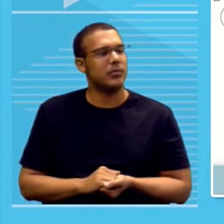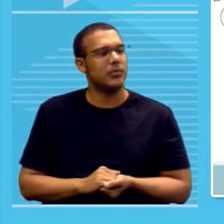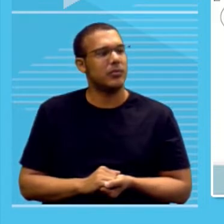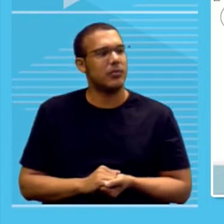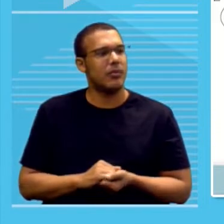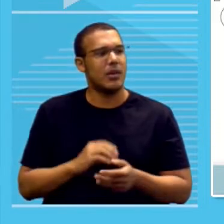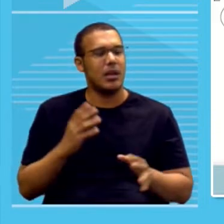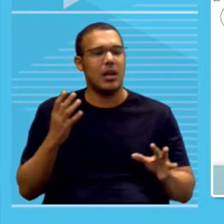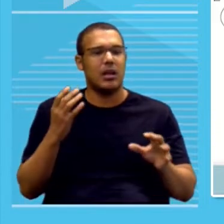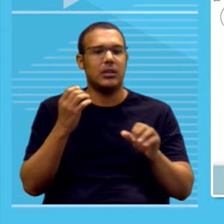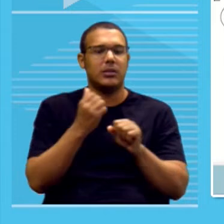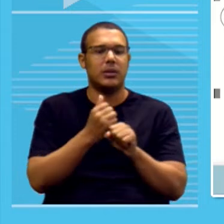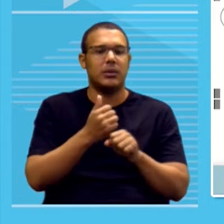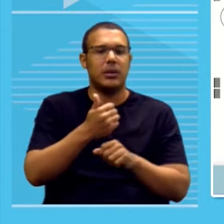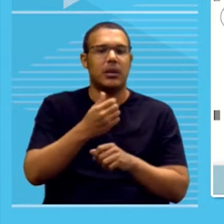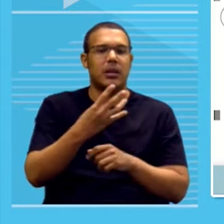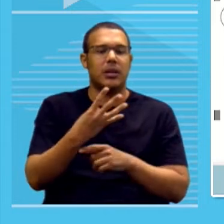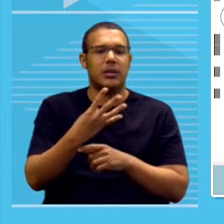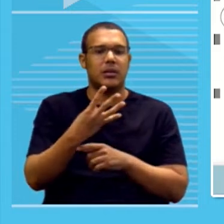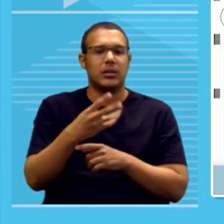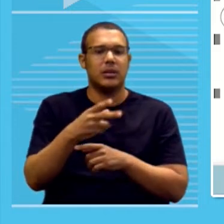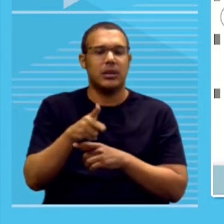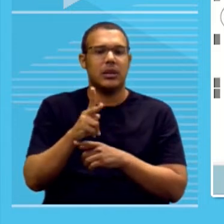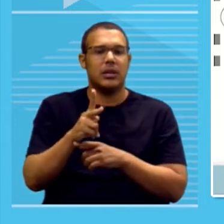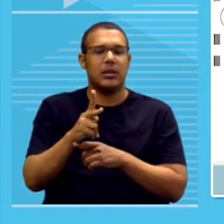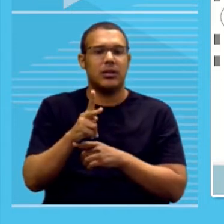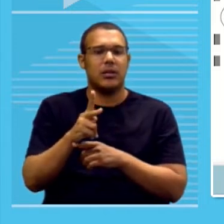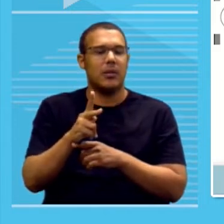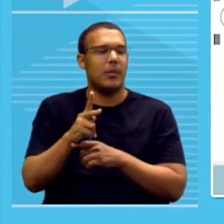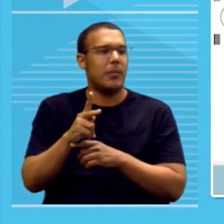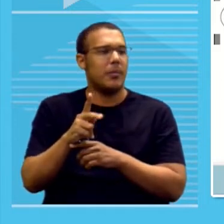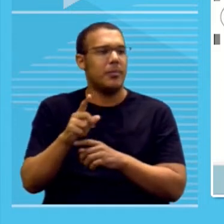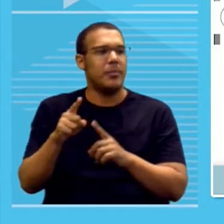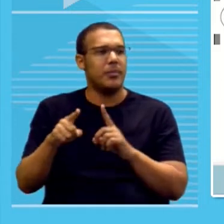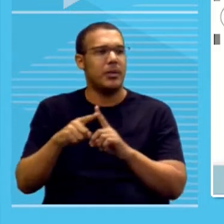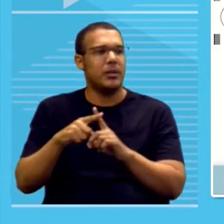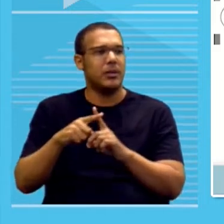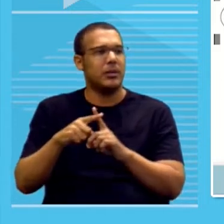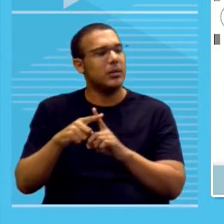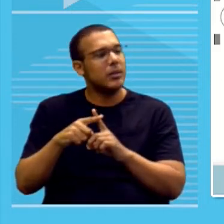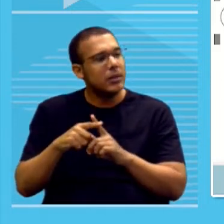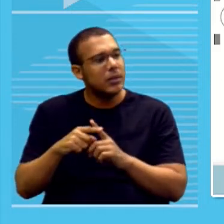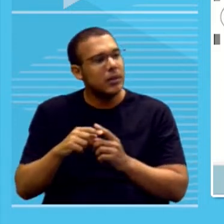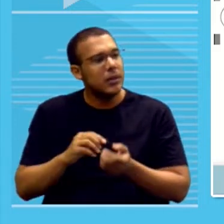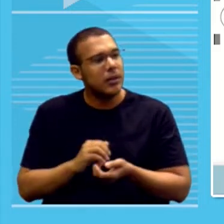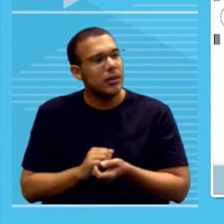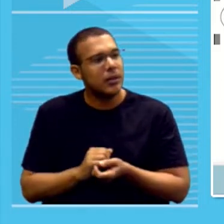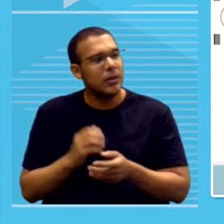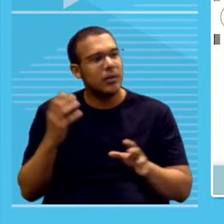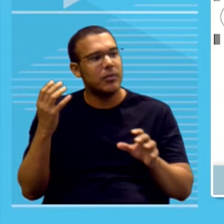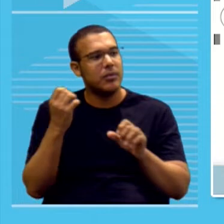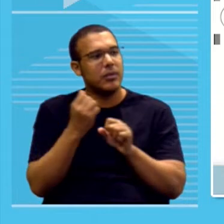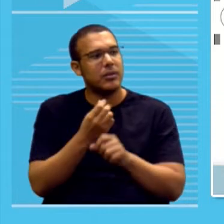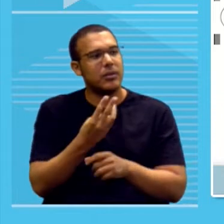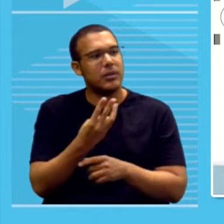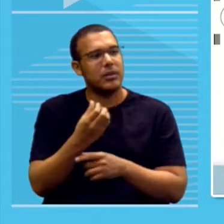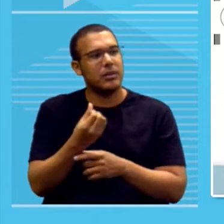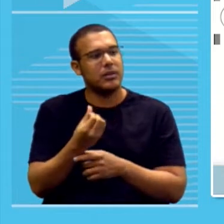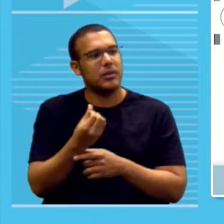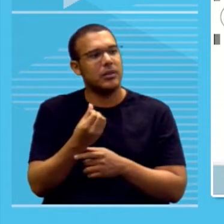14 k mais o quadrado do segundo é igual ao 36